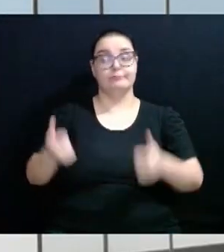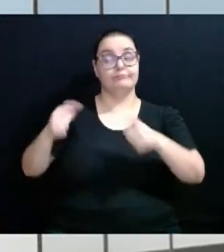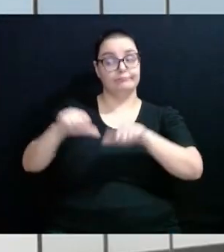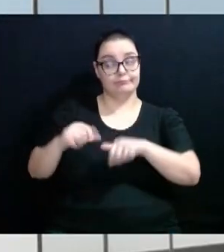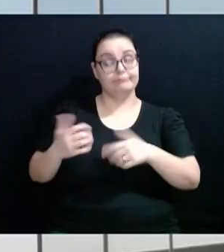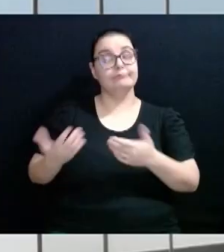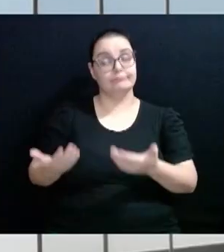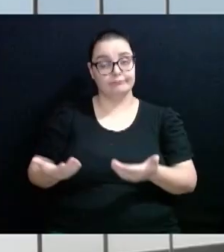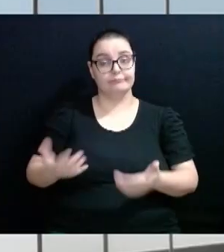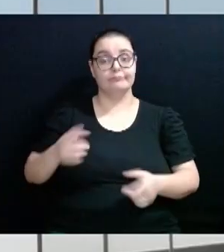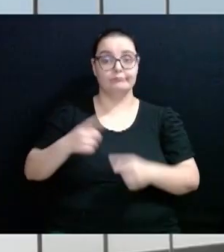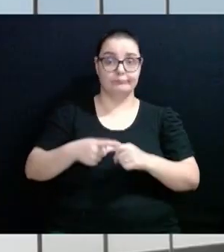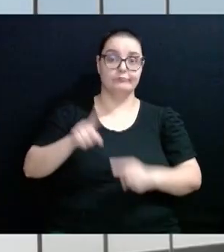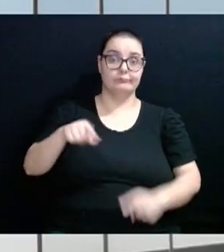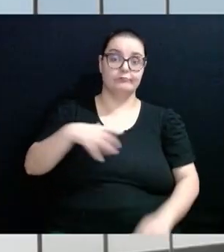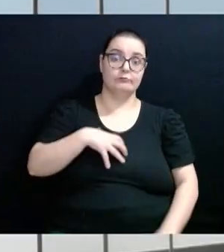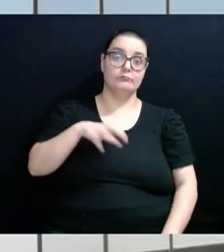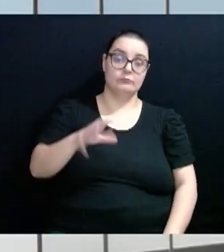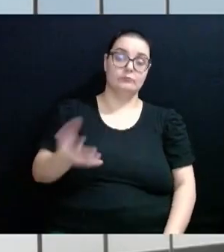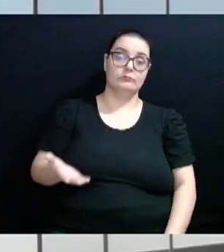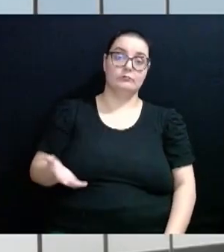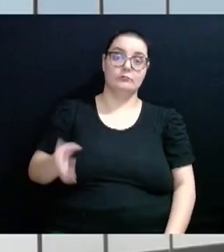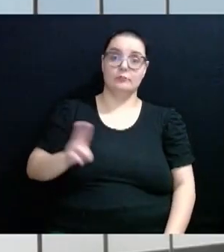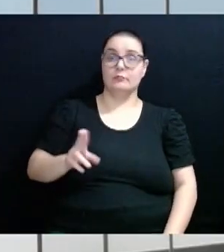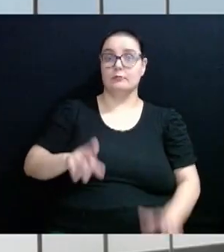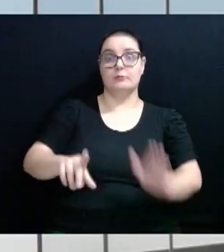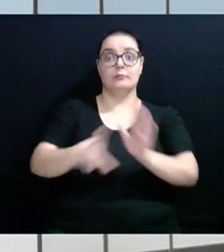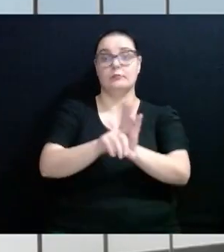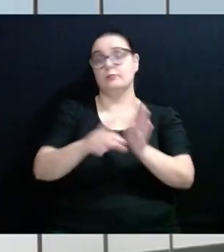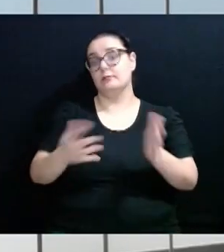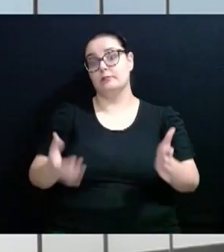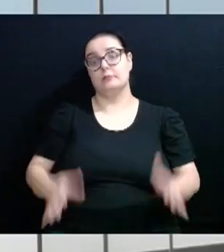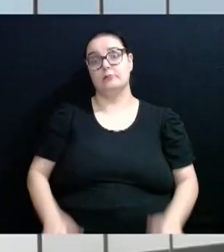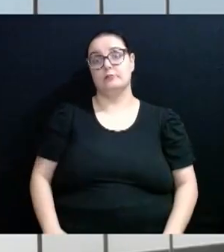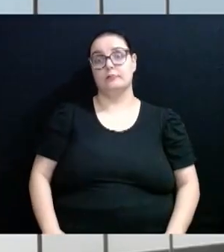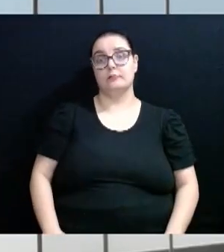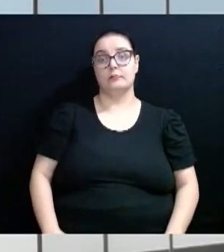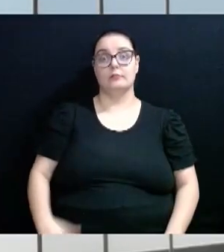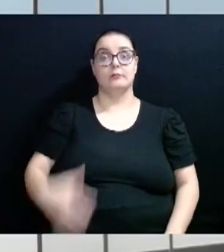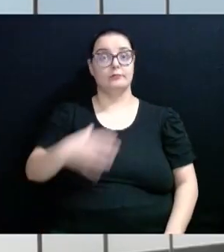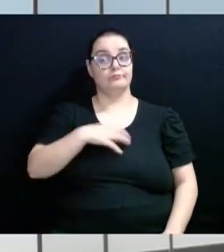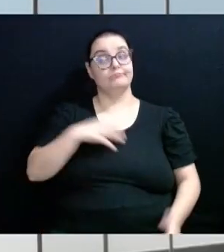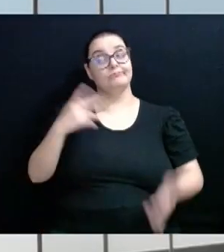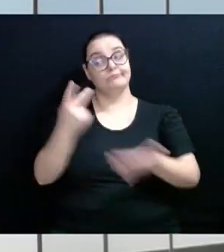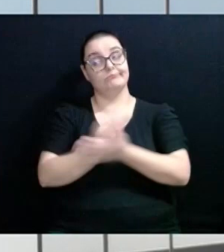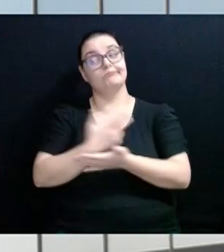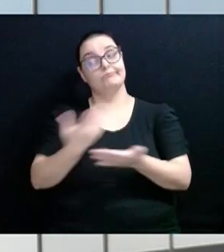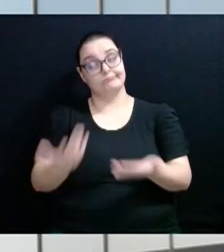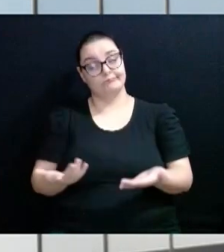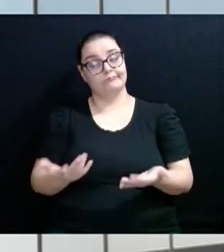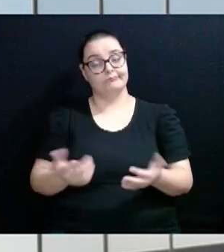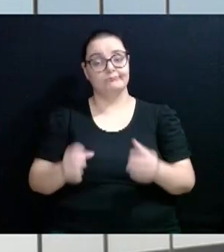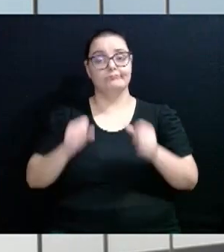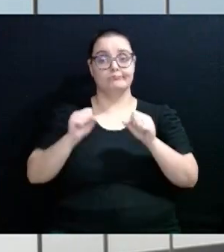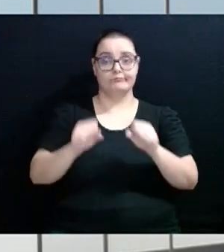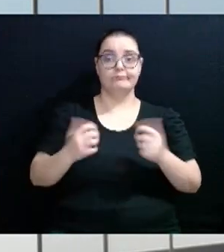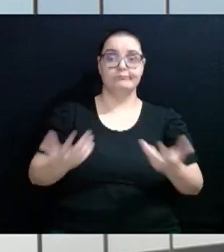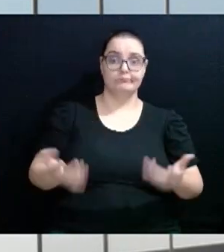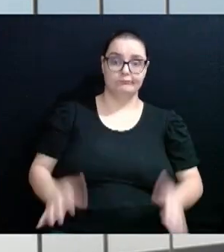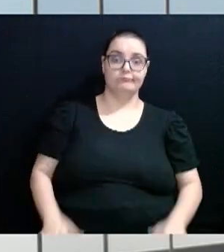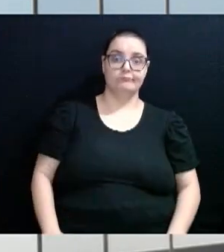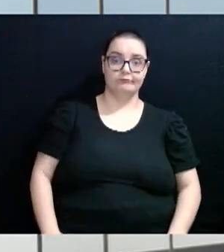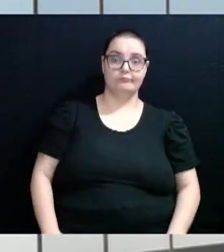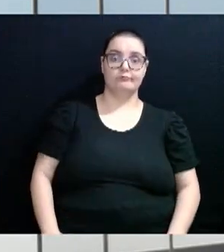Se começarmos a usar a lei de uma maneira errada, né, nós podemos ter